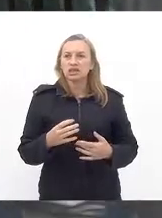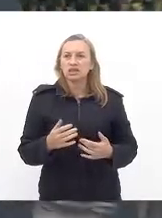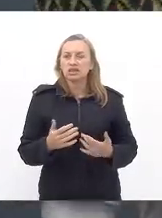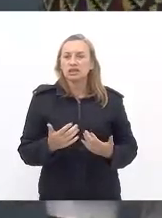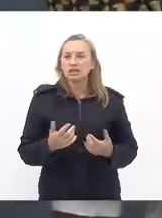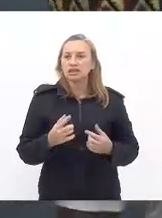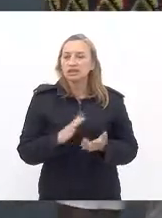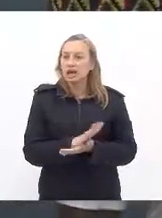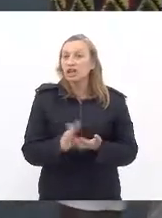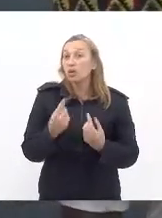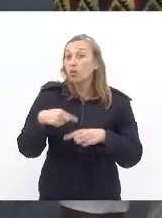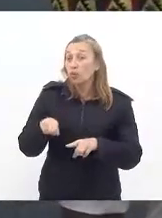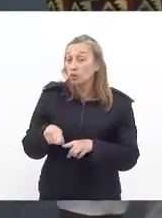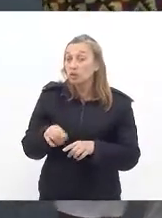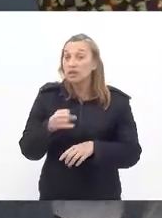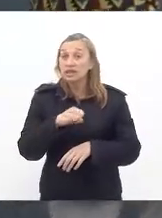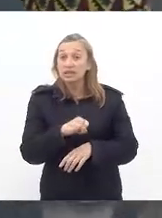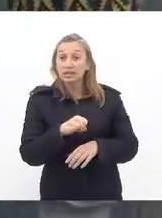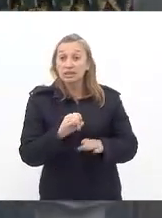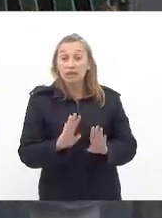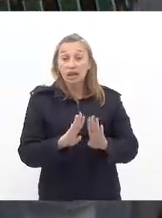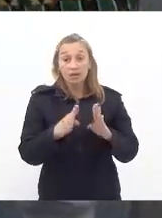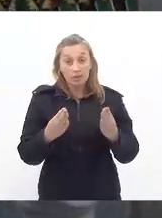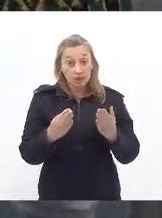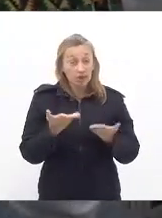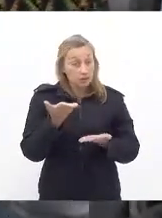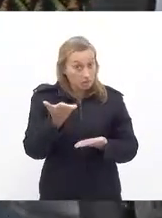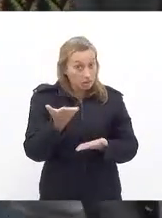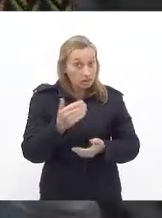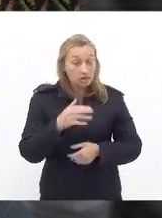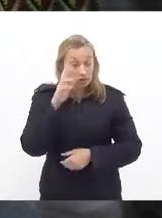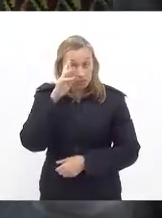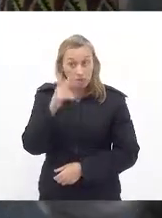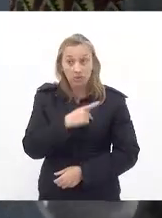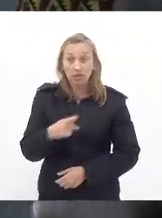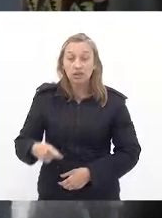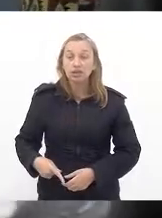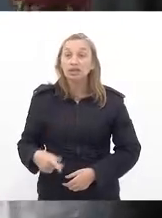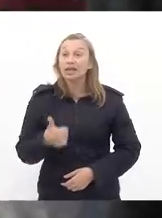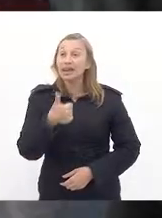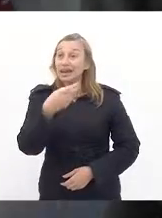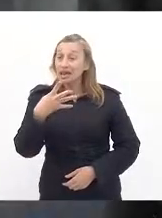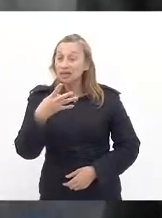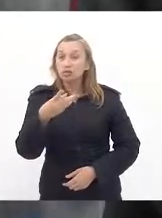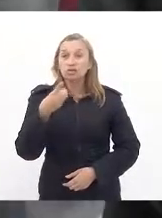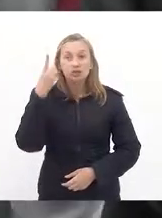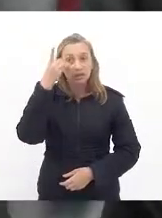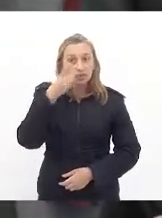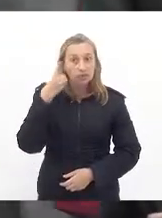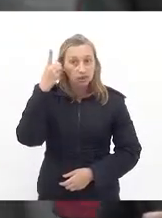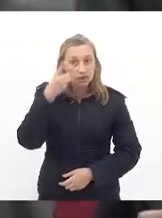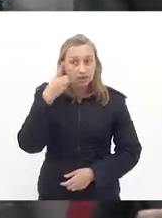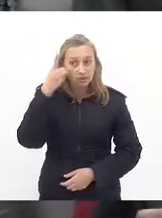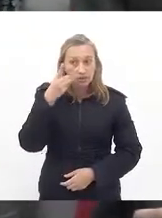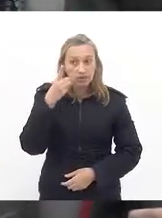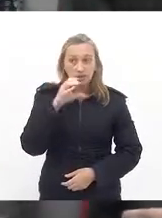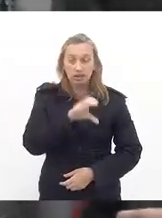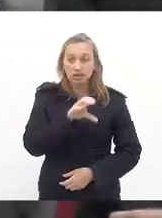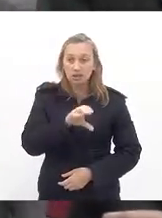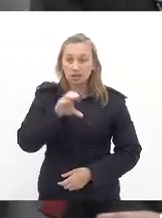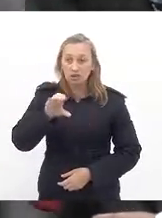antipatia se abrir esse precedente senhora Presidente 14 deputados na